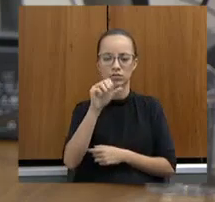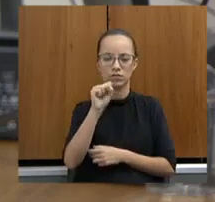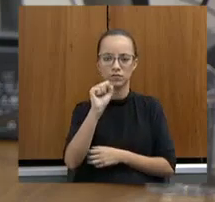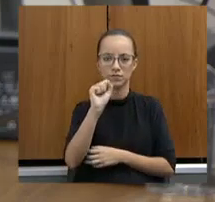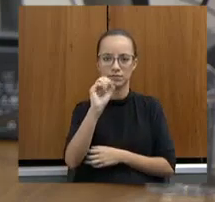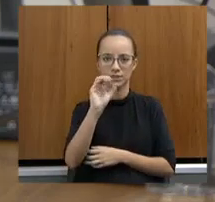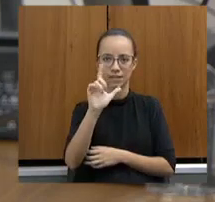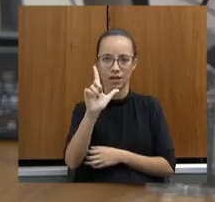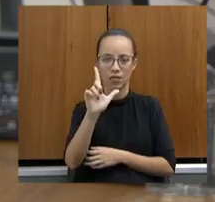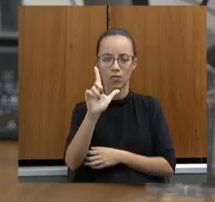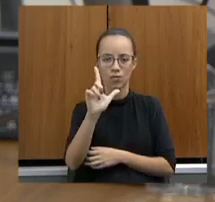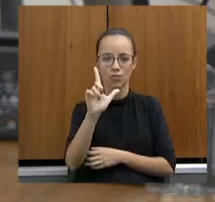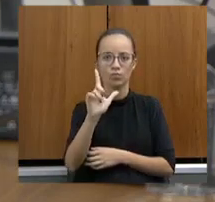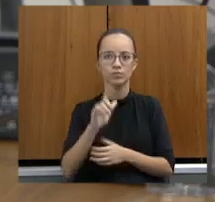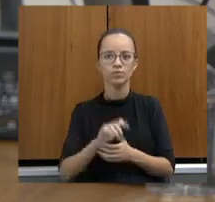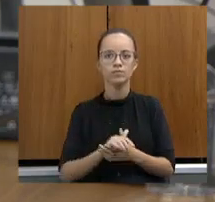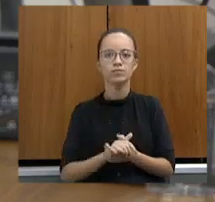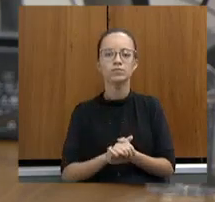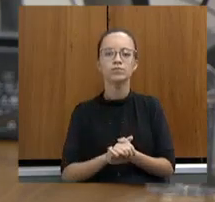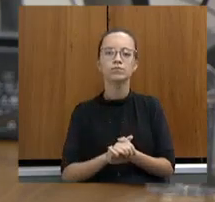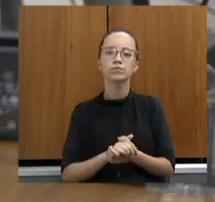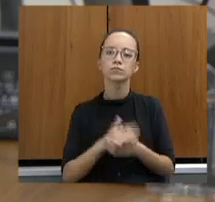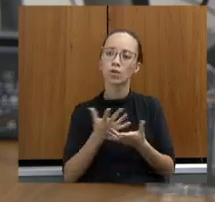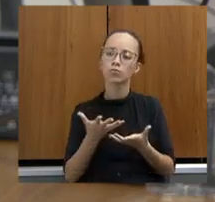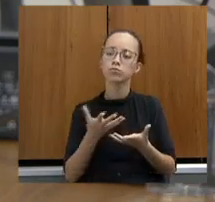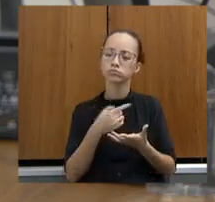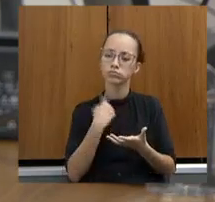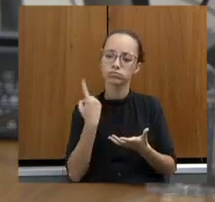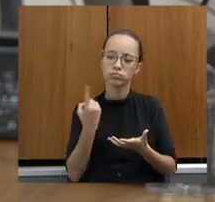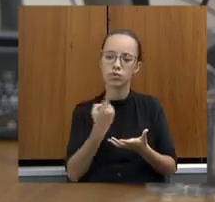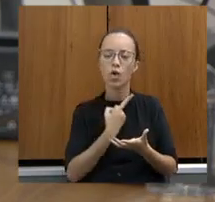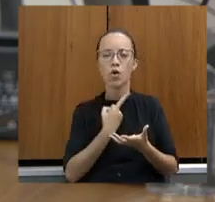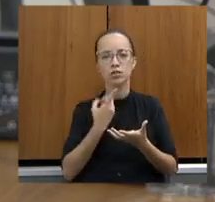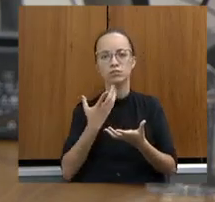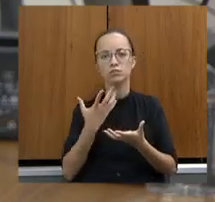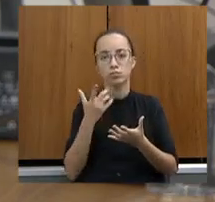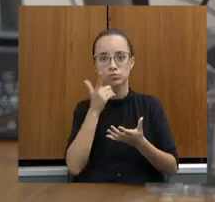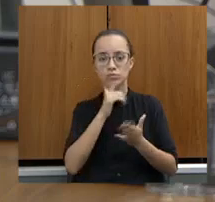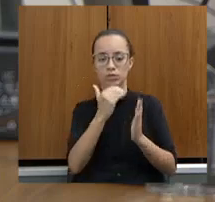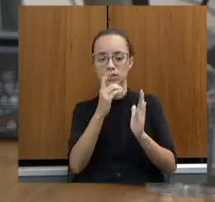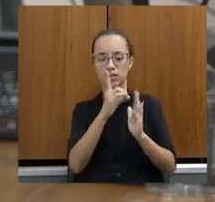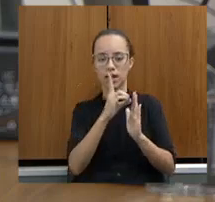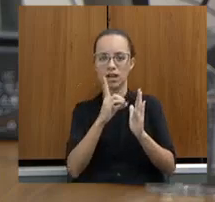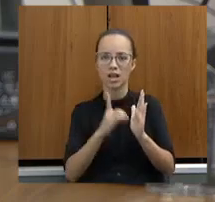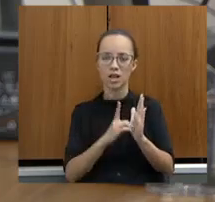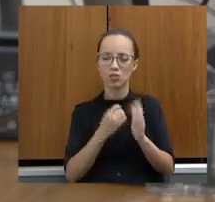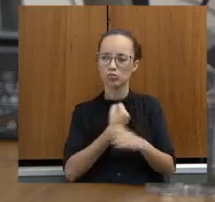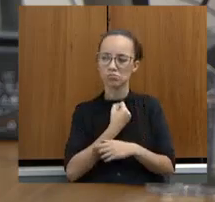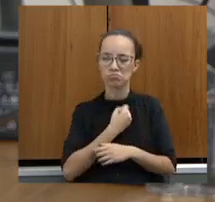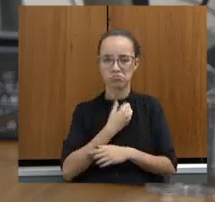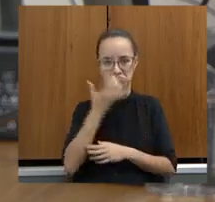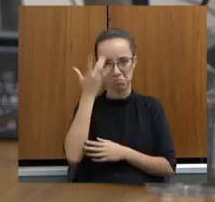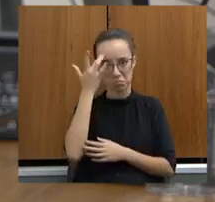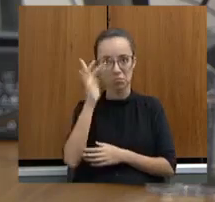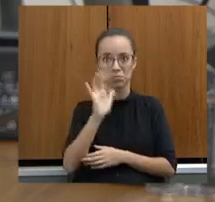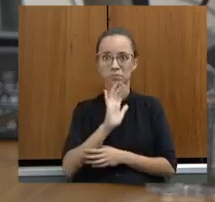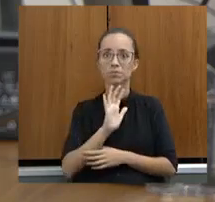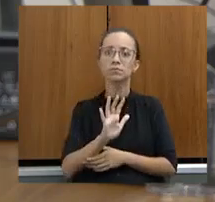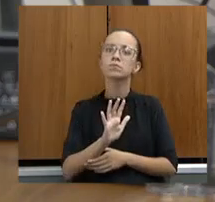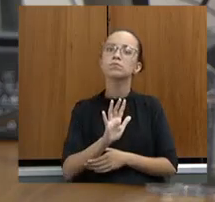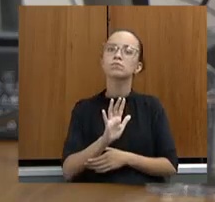regime de recuperação fiscal e isso foi atendido através de um decreto eu não tenho de cor aqui o decreto mas